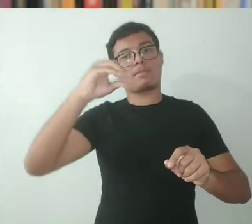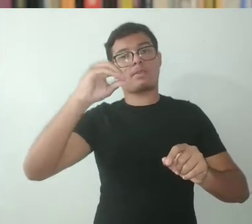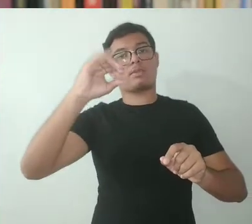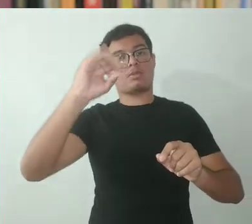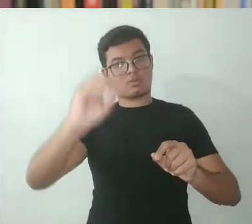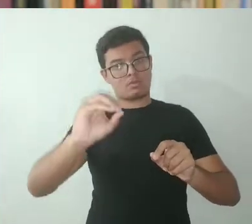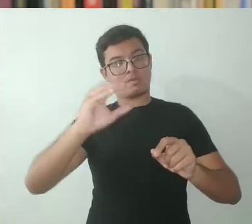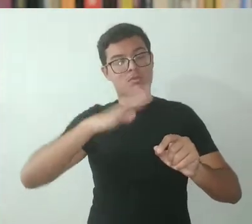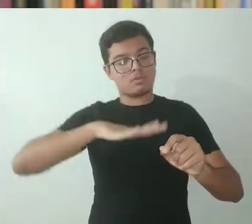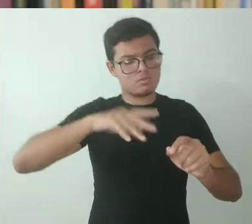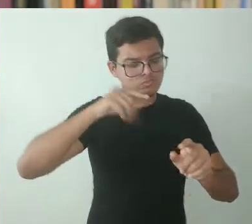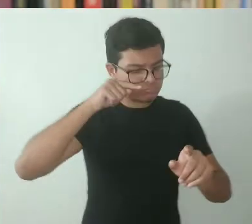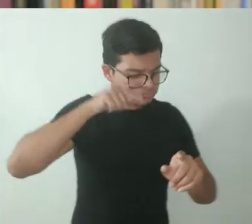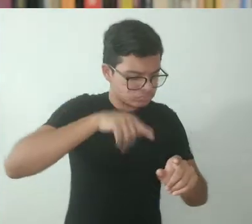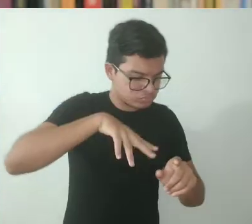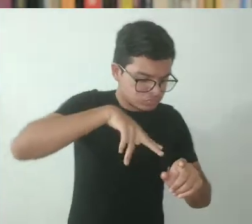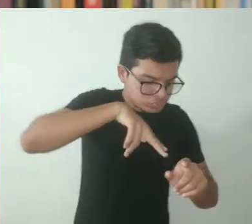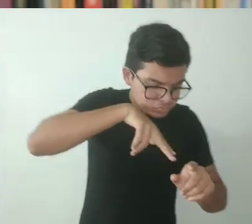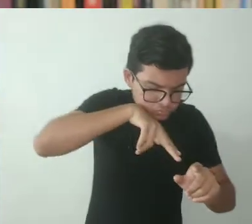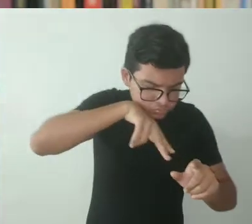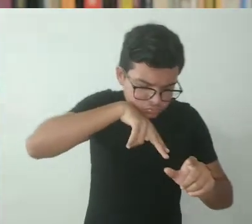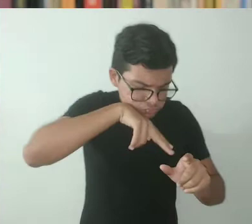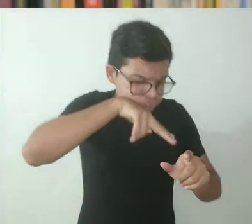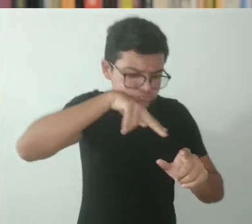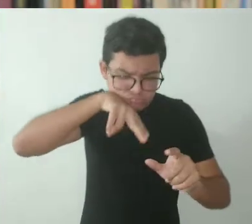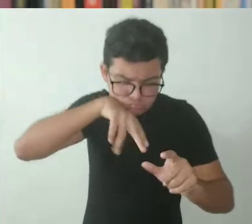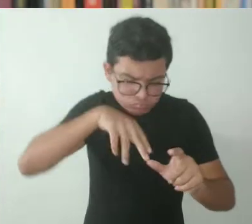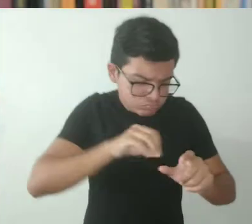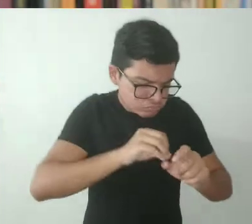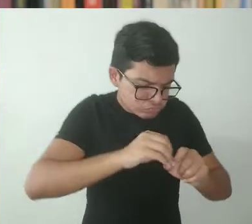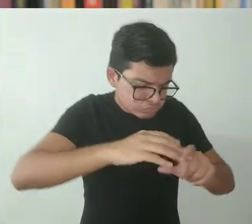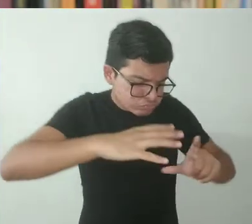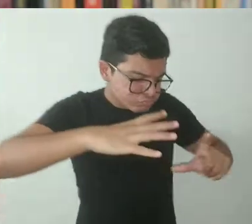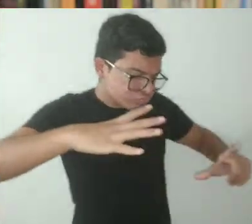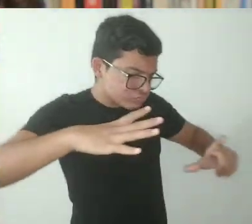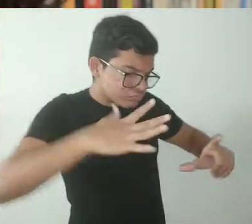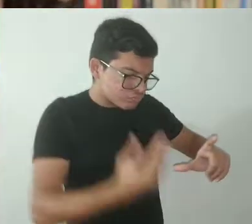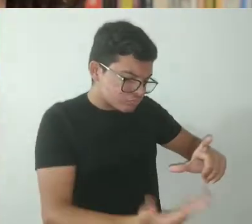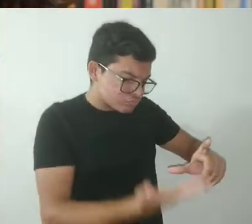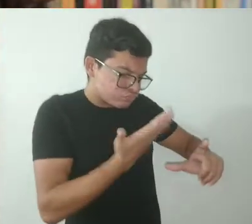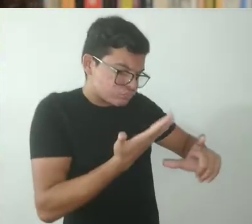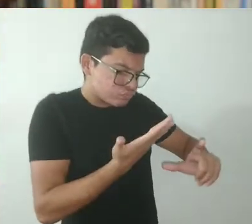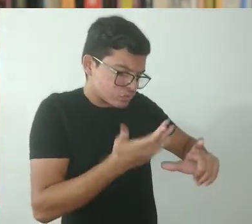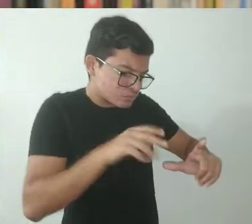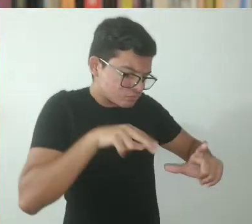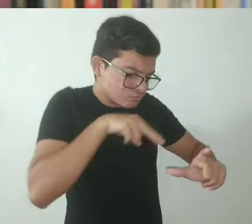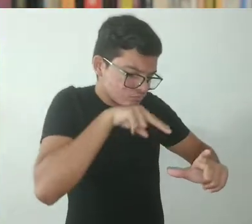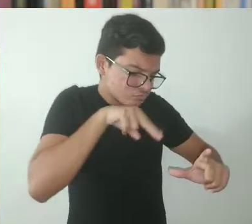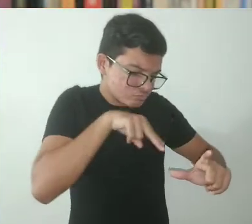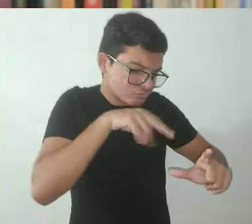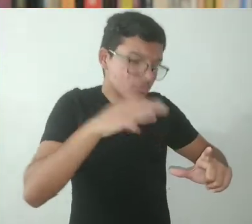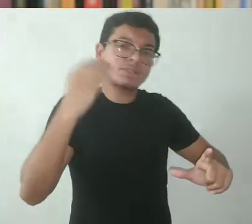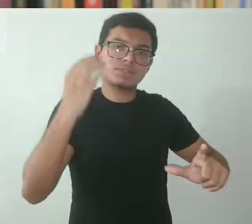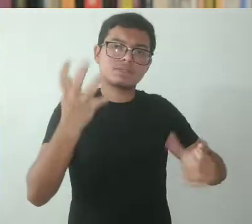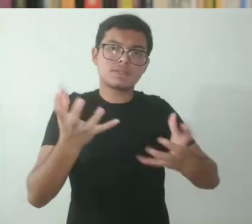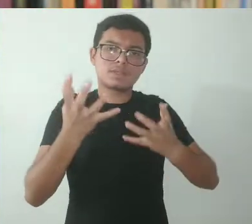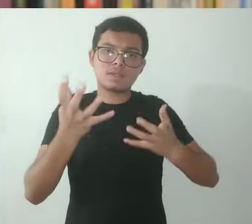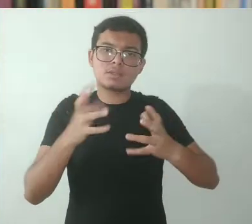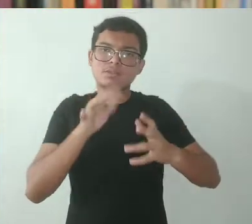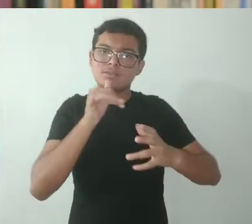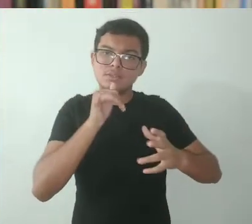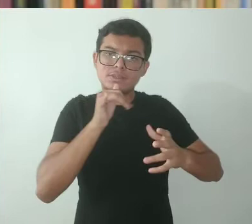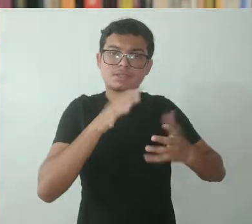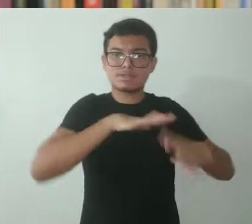vai poder ser vista no microscópio. E é isso que a ciência pretende, entender melhor